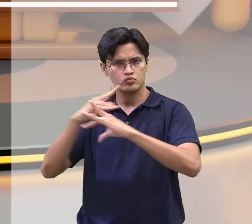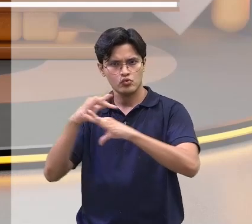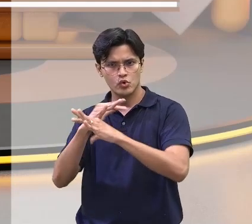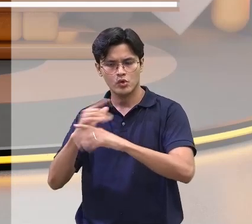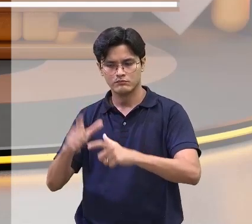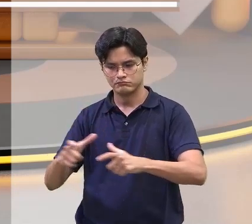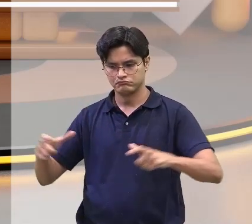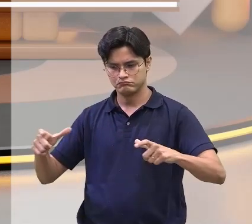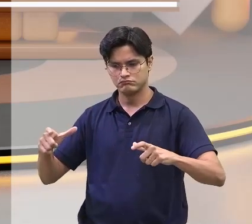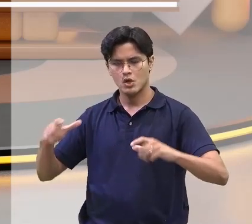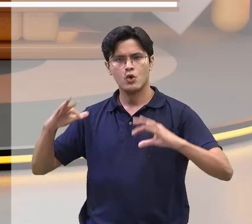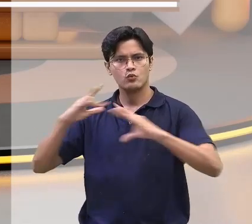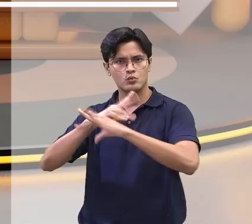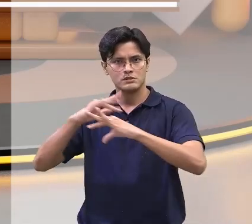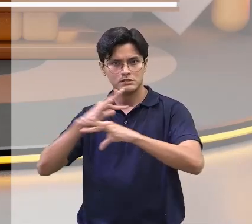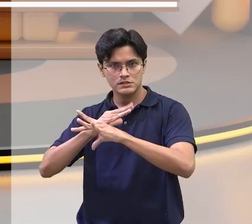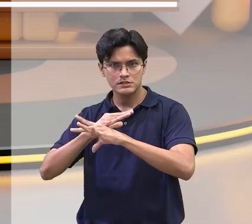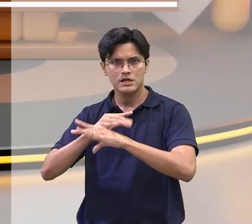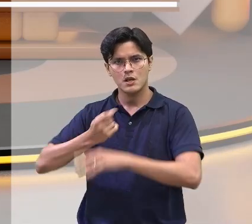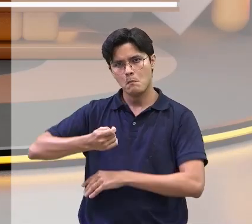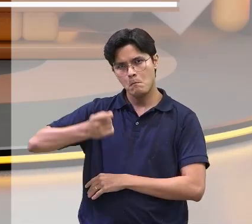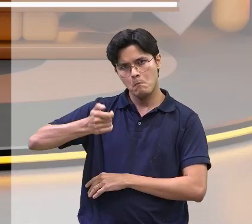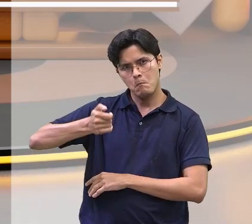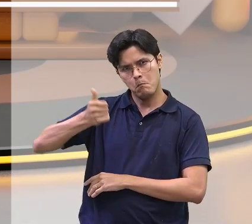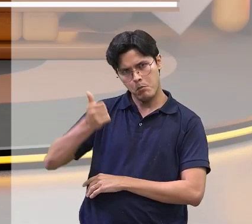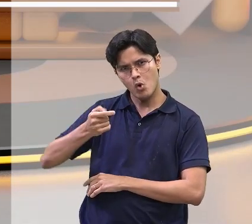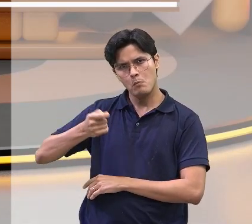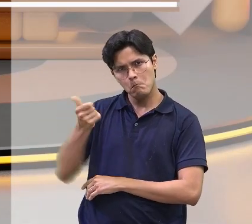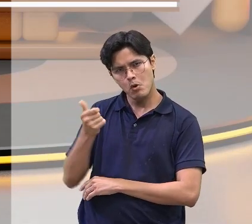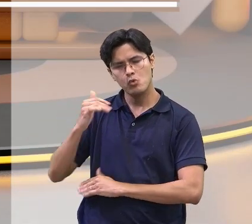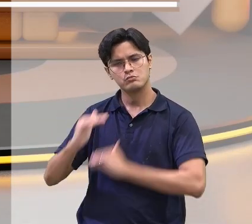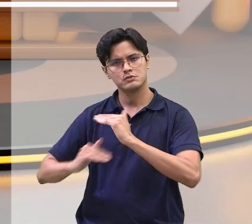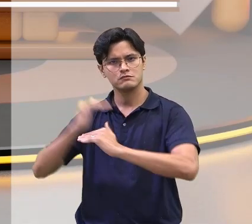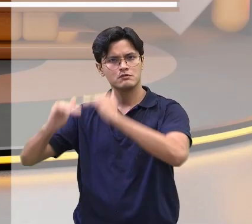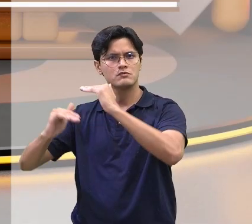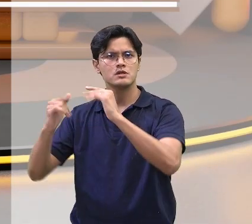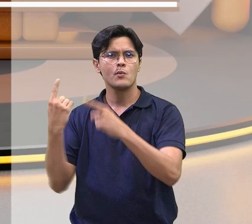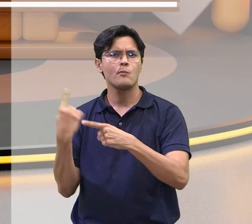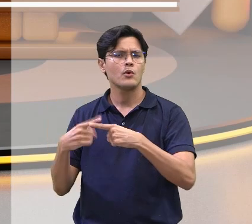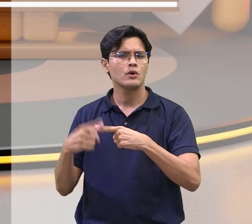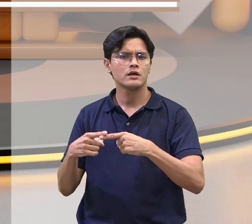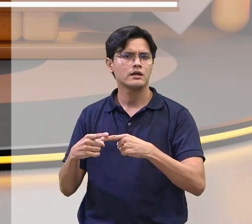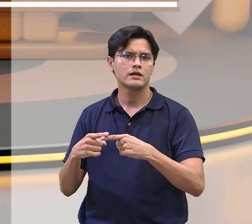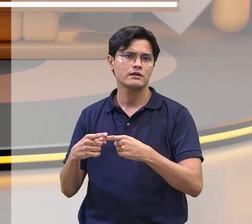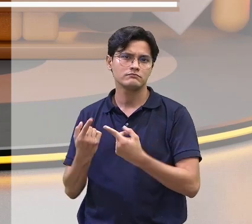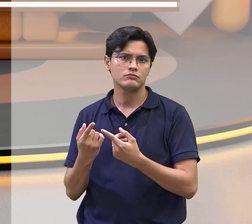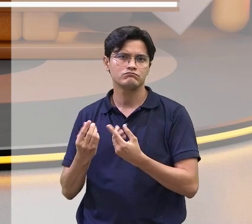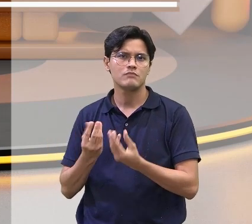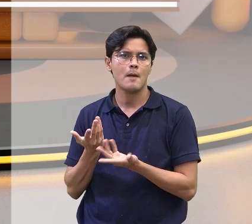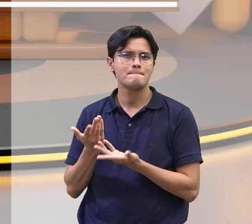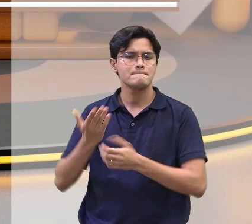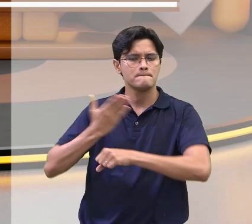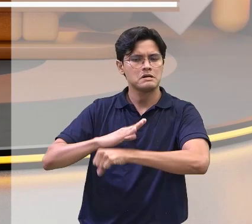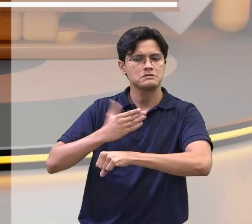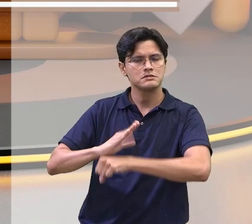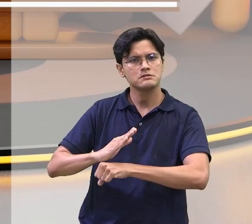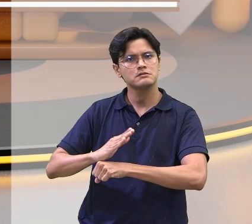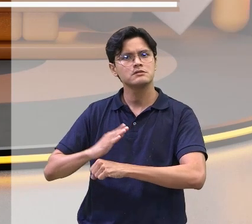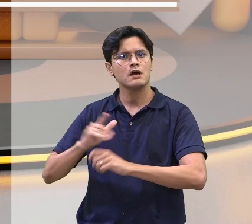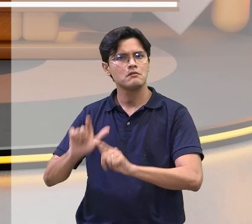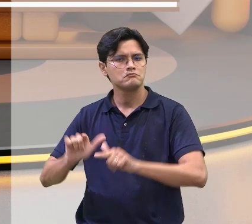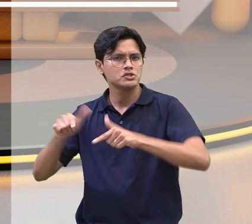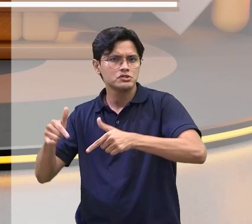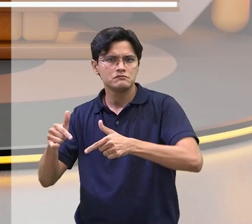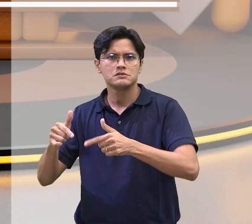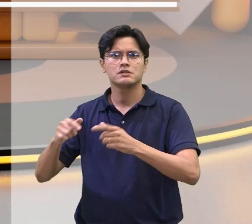uma cidade ainda pouco desenvolvida, justamente porque não há como se praticar alguma atividade econômica como agricultura